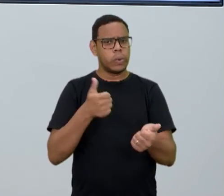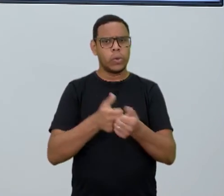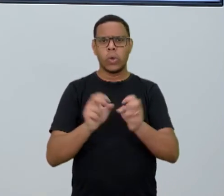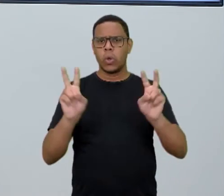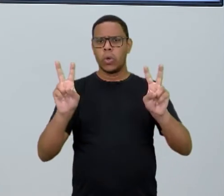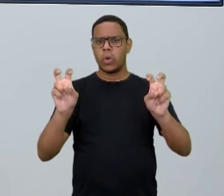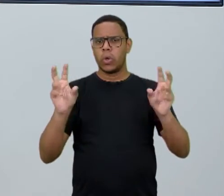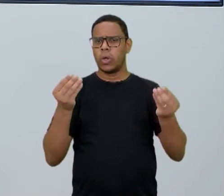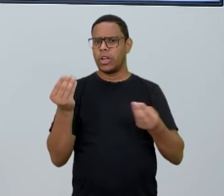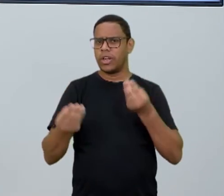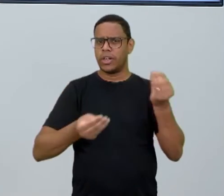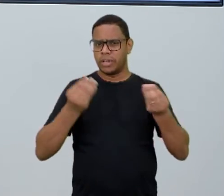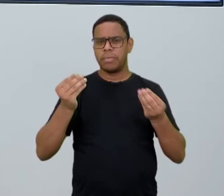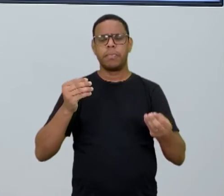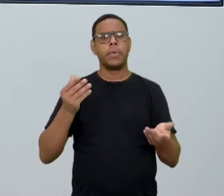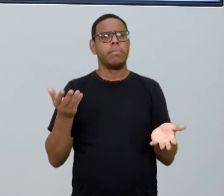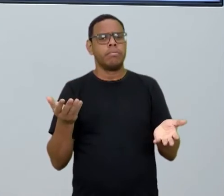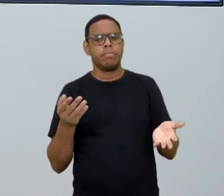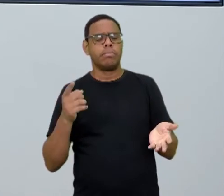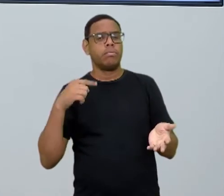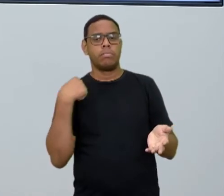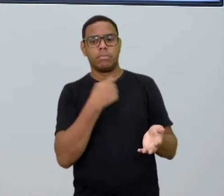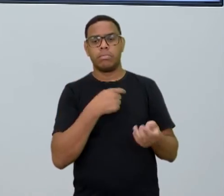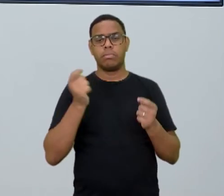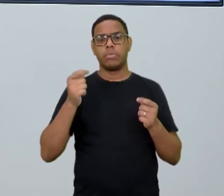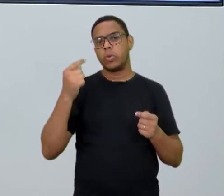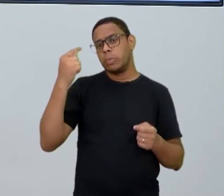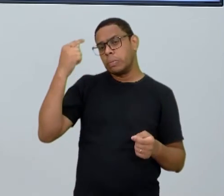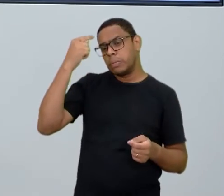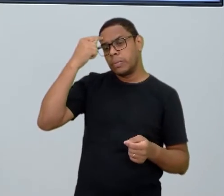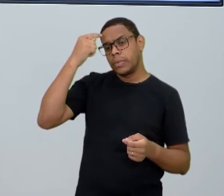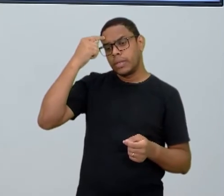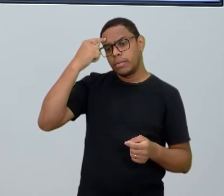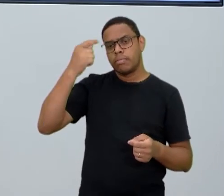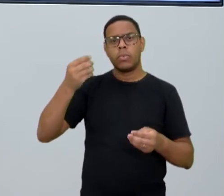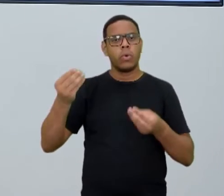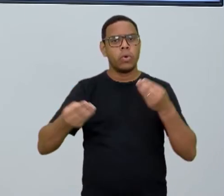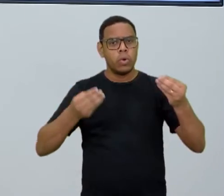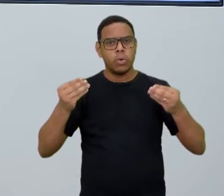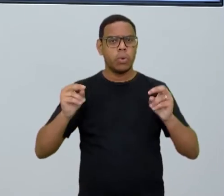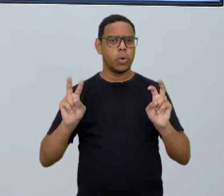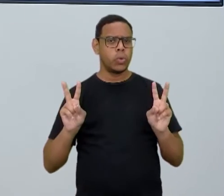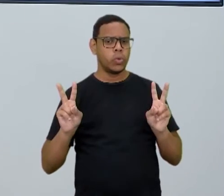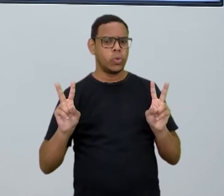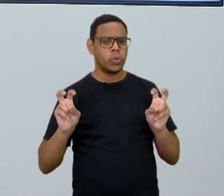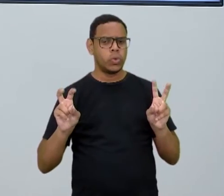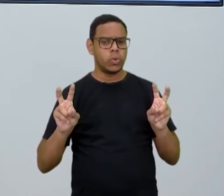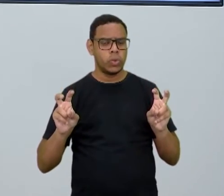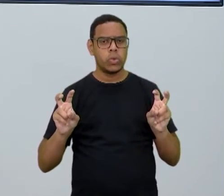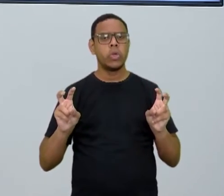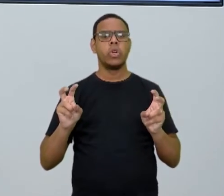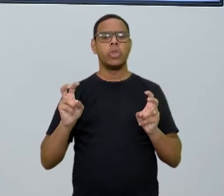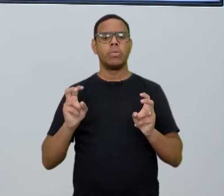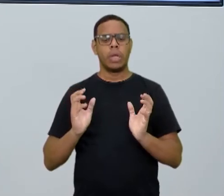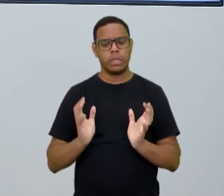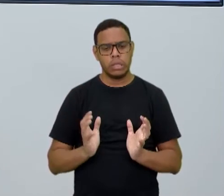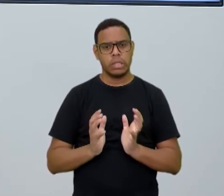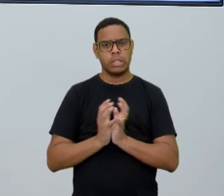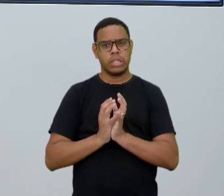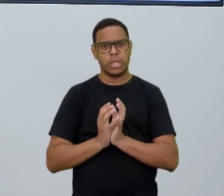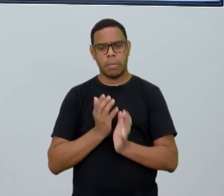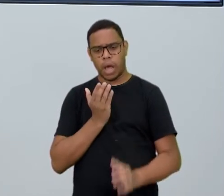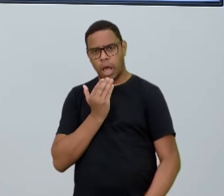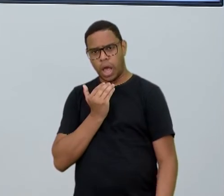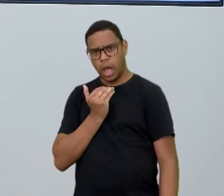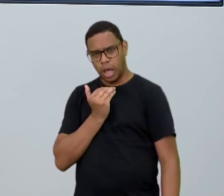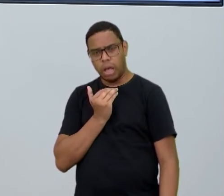disso, né? Como que então a gente pode pensar, né, um pouco mais aí a respeito do nosso sistema digestório e do